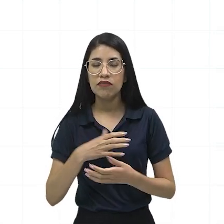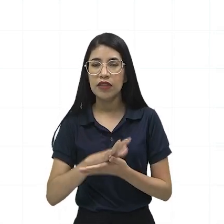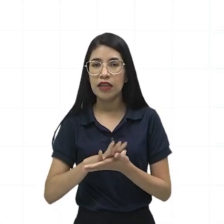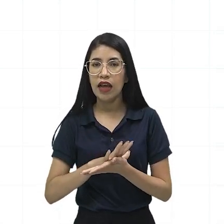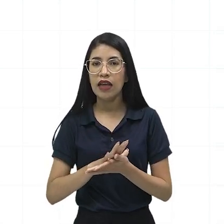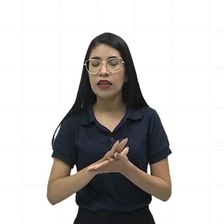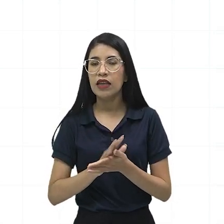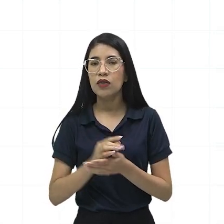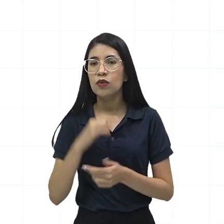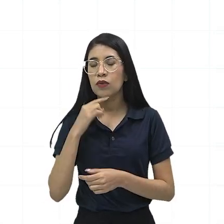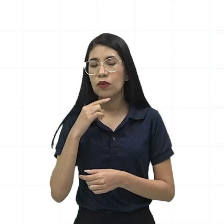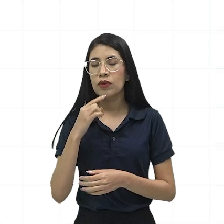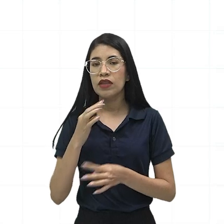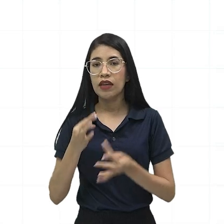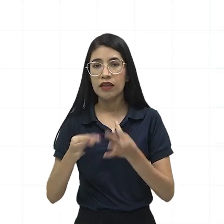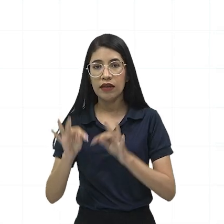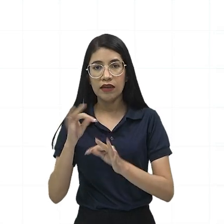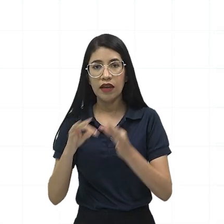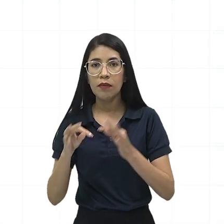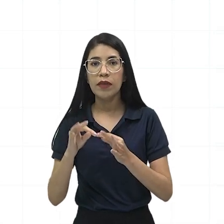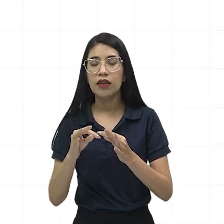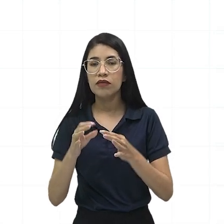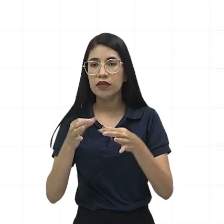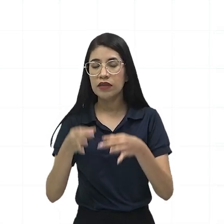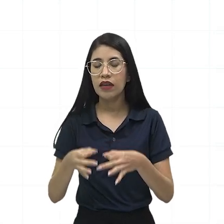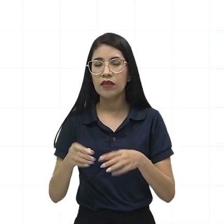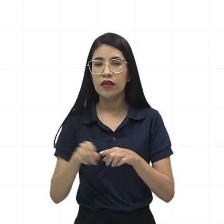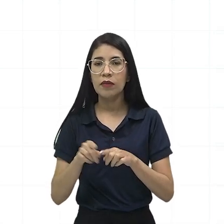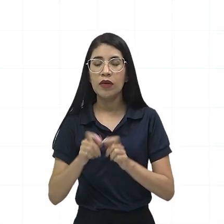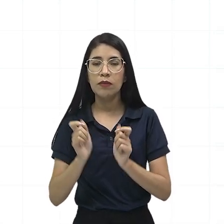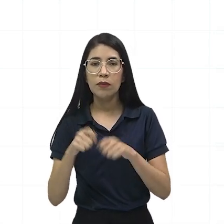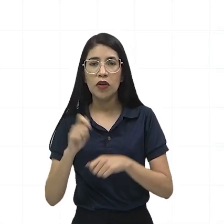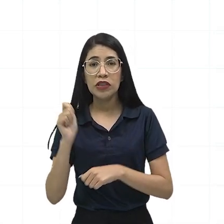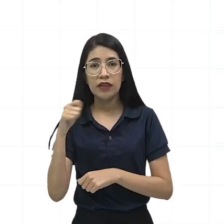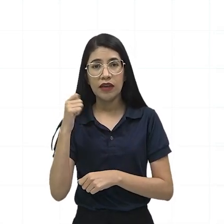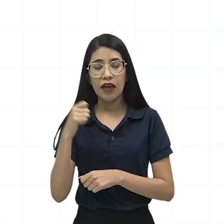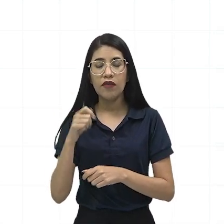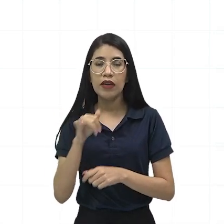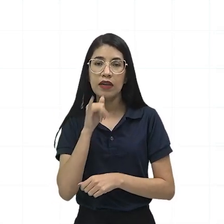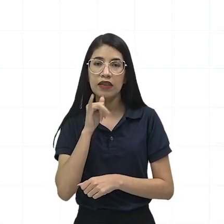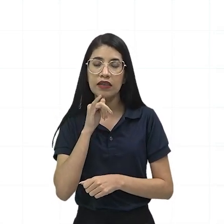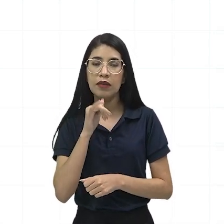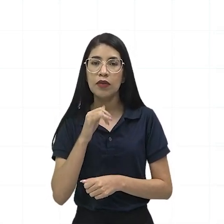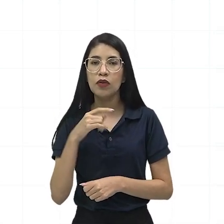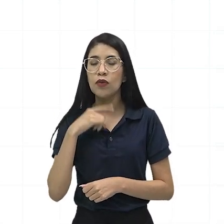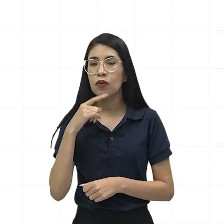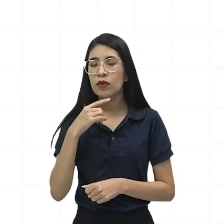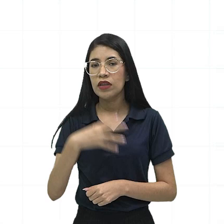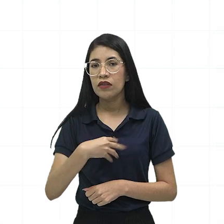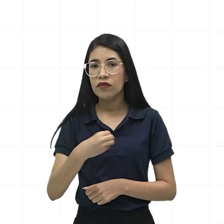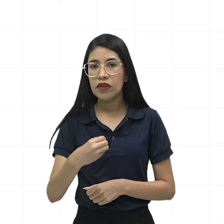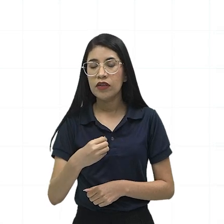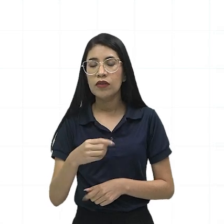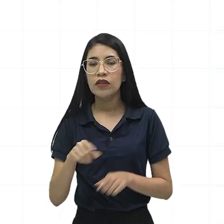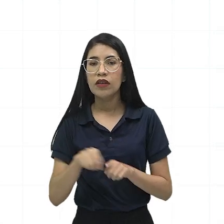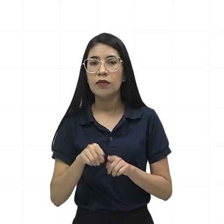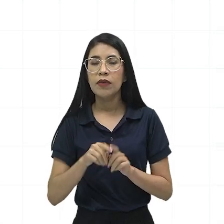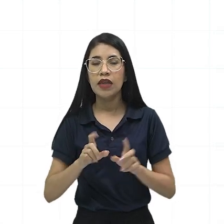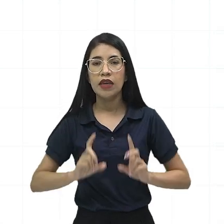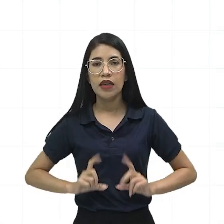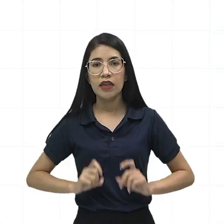tratadas a tempo, podem levar a graves complicações, como infertilidade, câncer ou até a